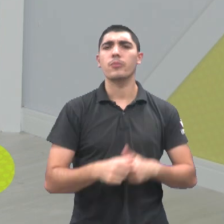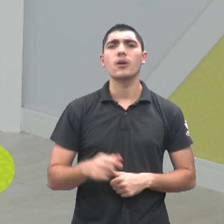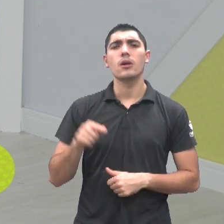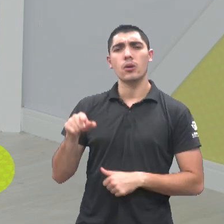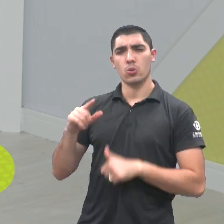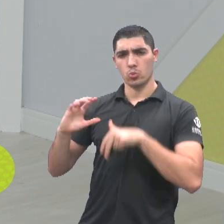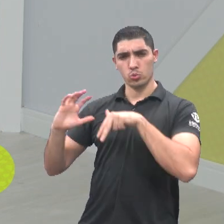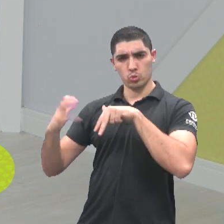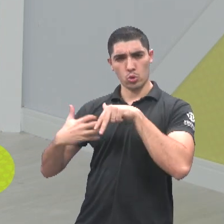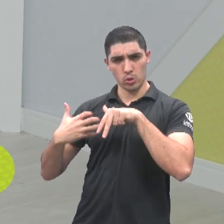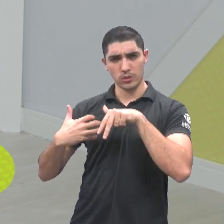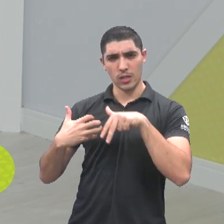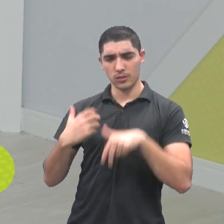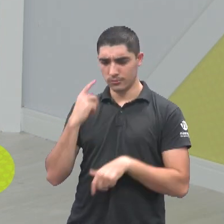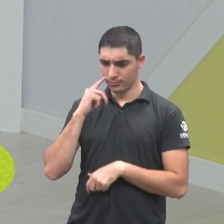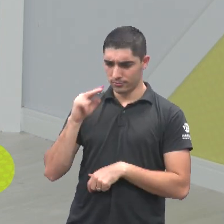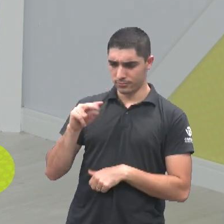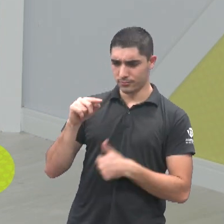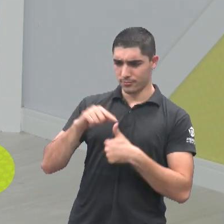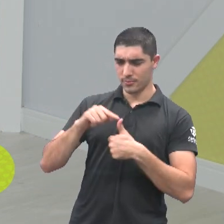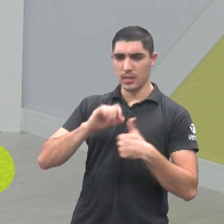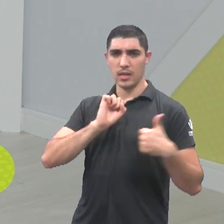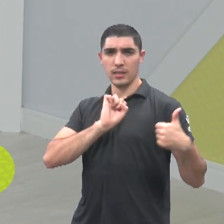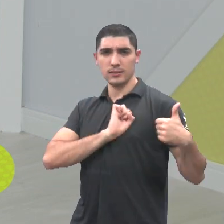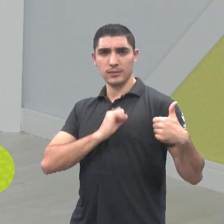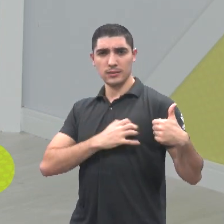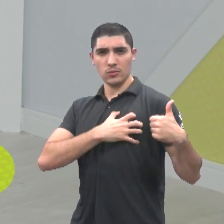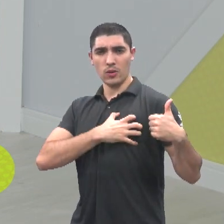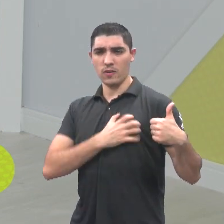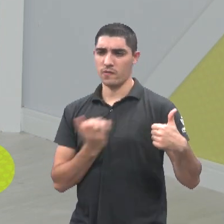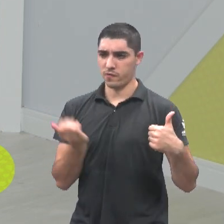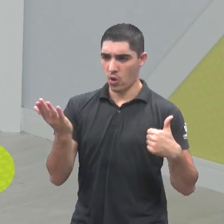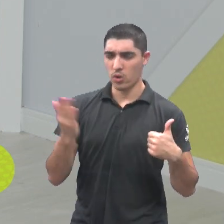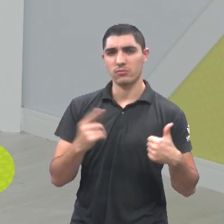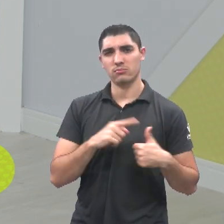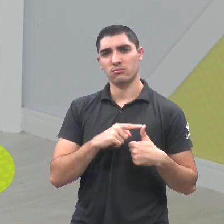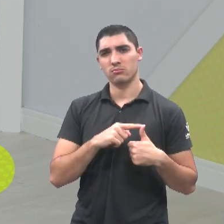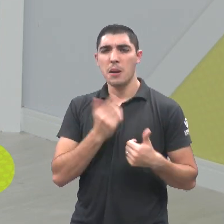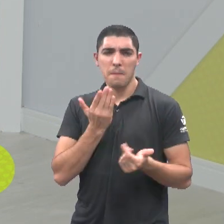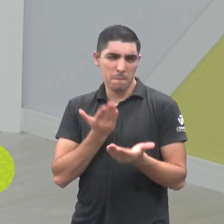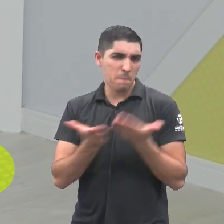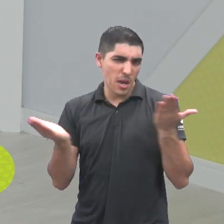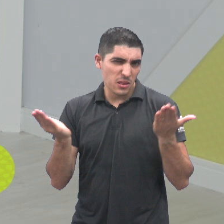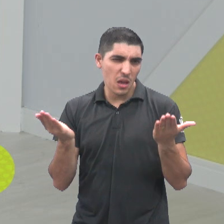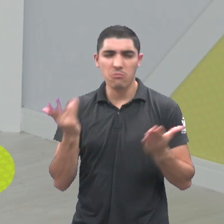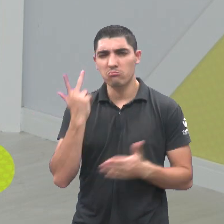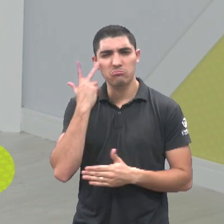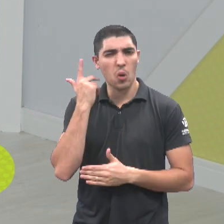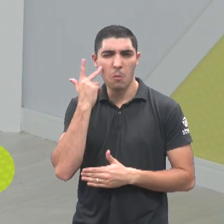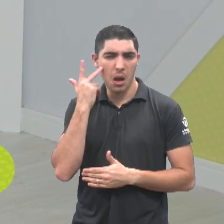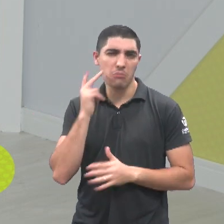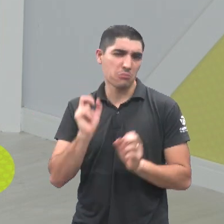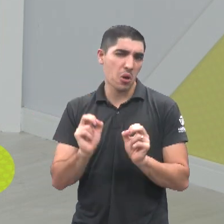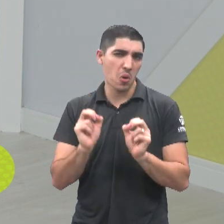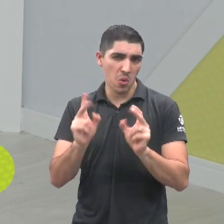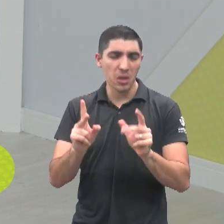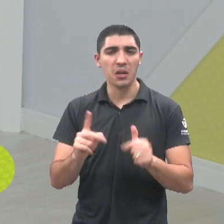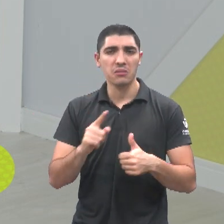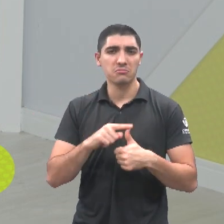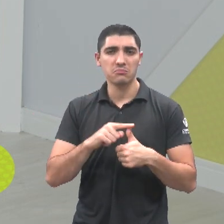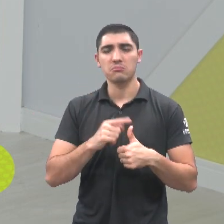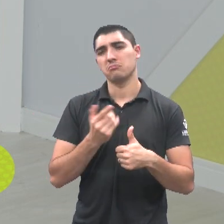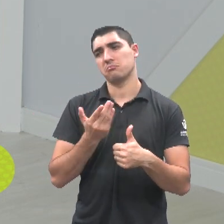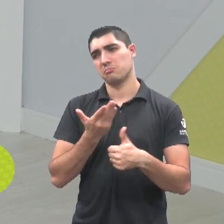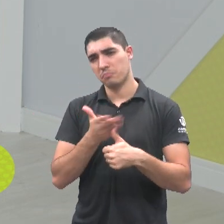olha lá os adversários, ele olha São Caetano, fora de casa, você perder acaba sendo normal, é lógico que você não trabalha para perder, mas você olha lá, São Caetano, fora